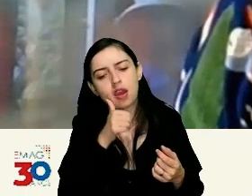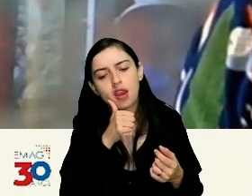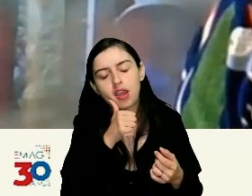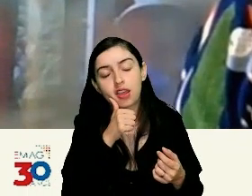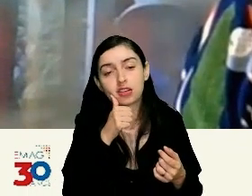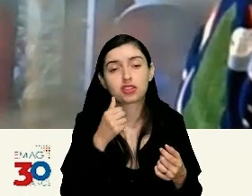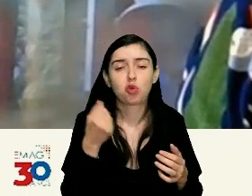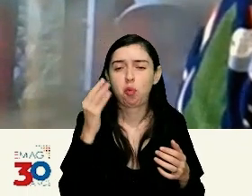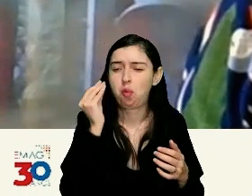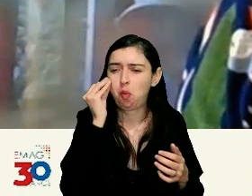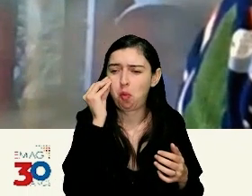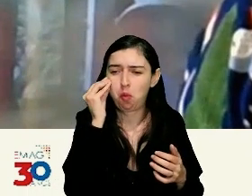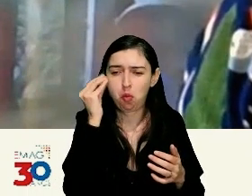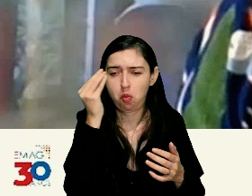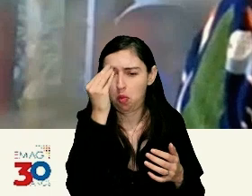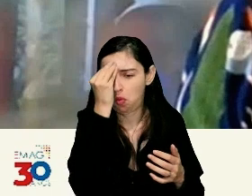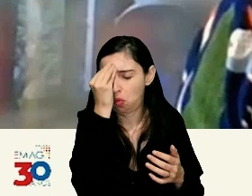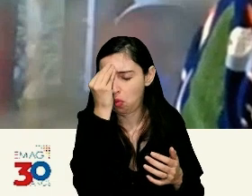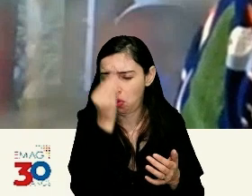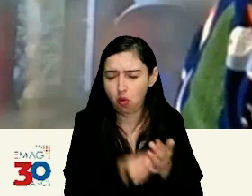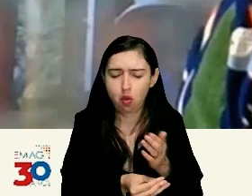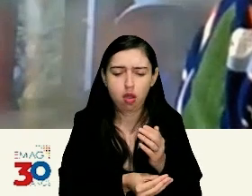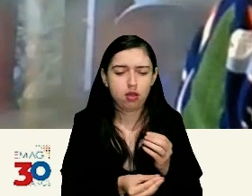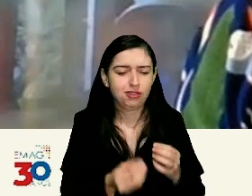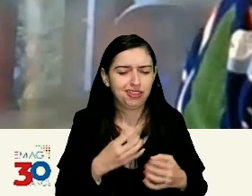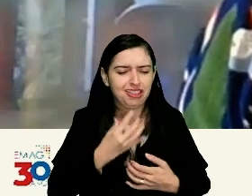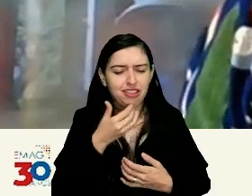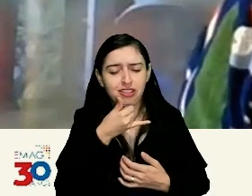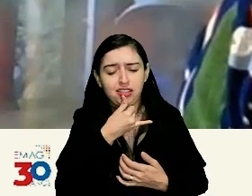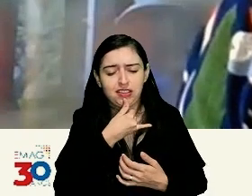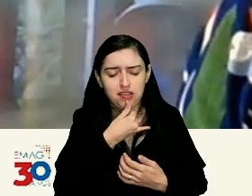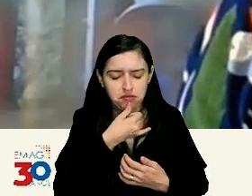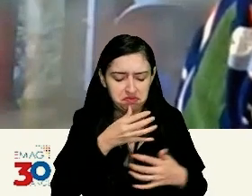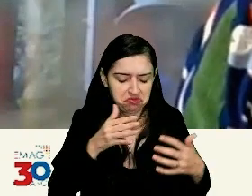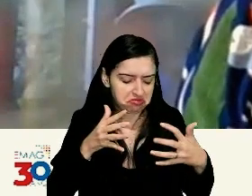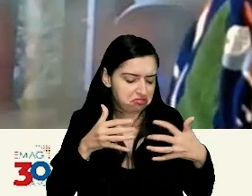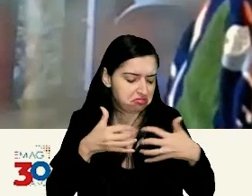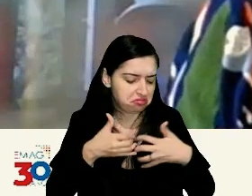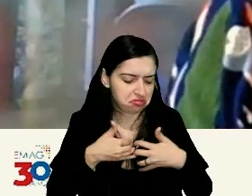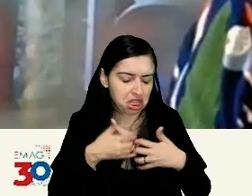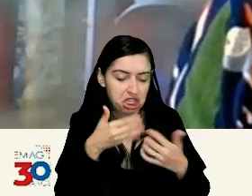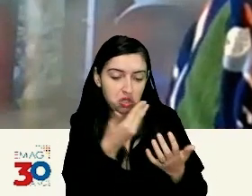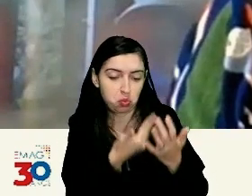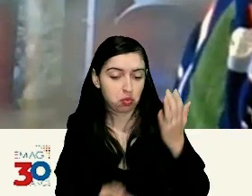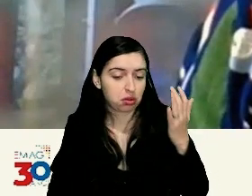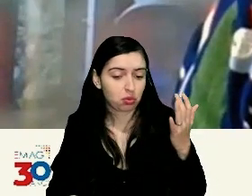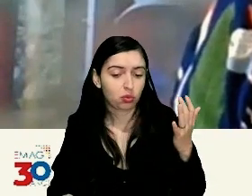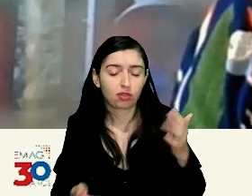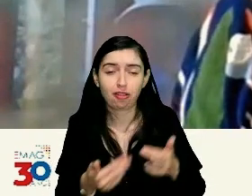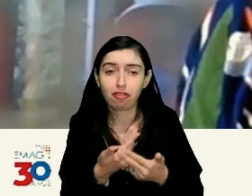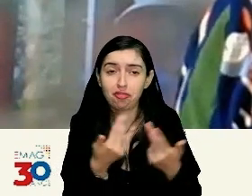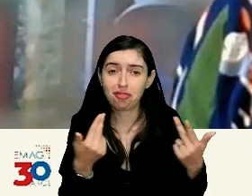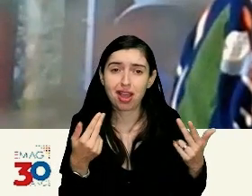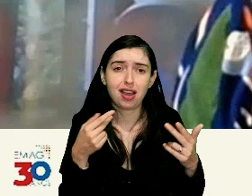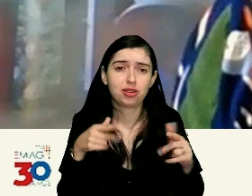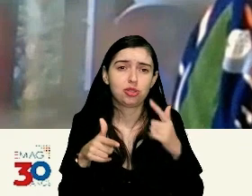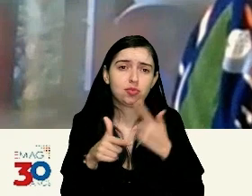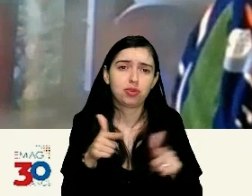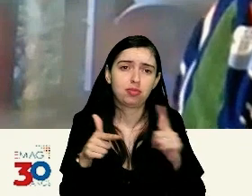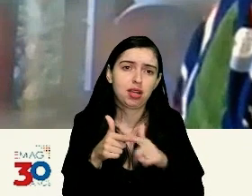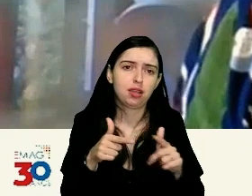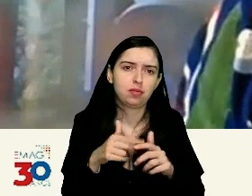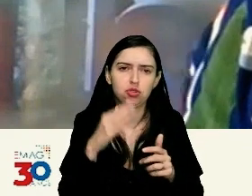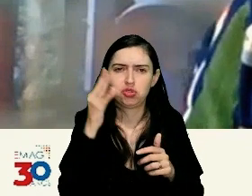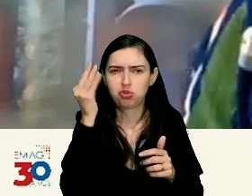gerar abandono, psicose, né? Tem vários desdobramentos dessa culpa de você não se sentir